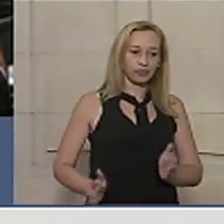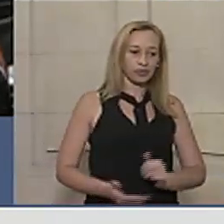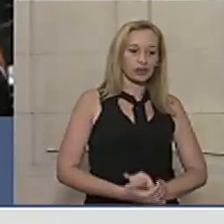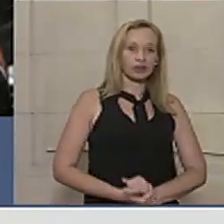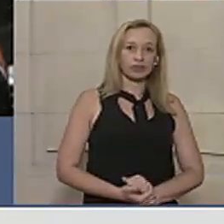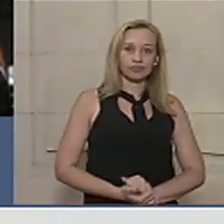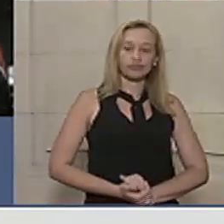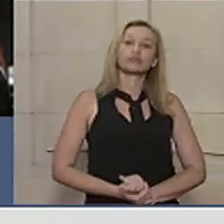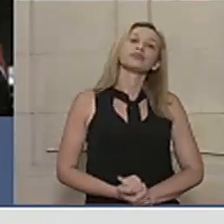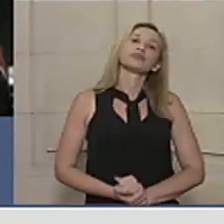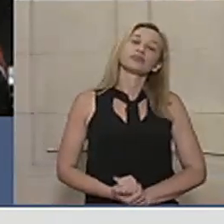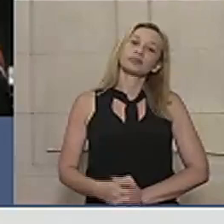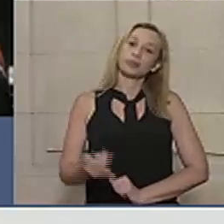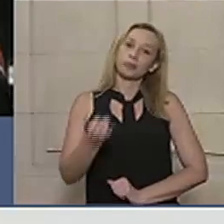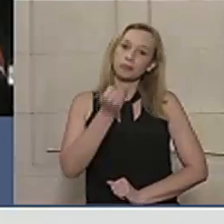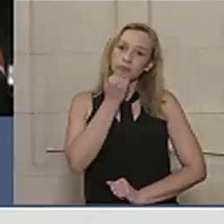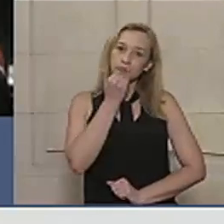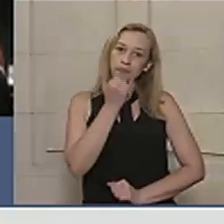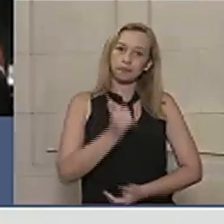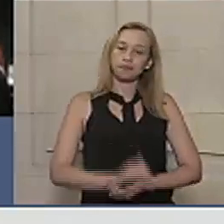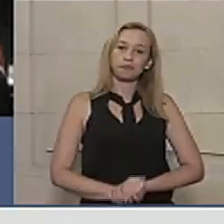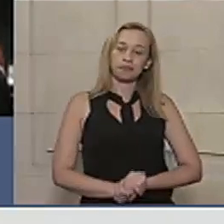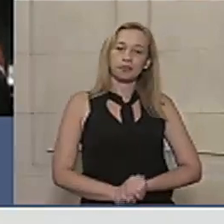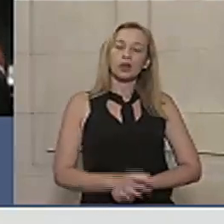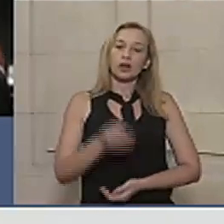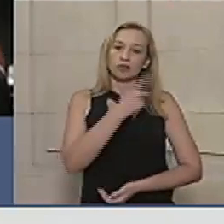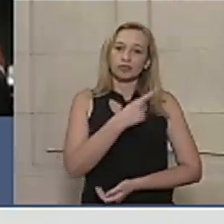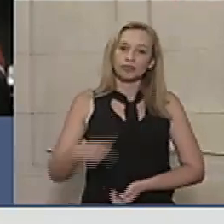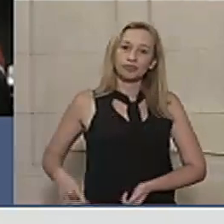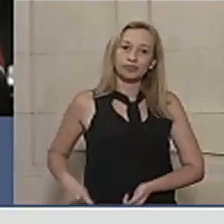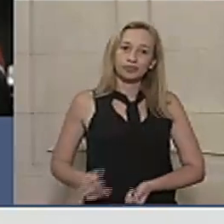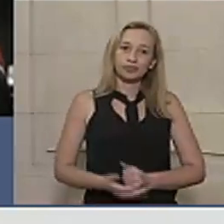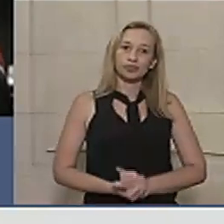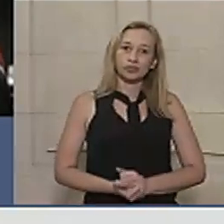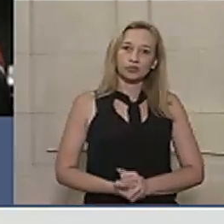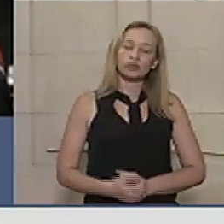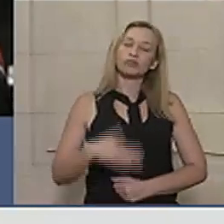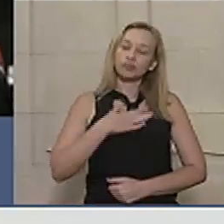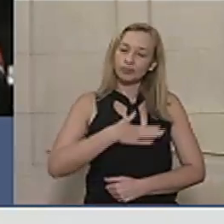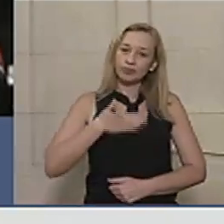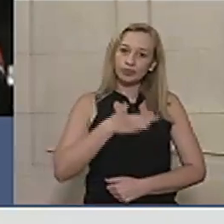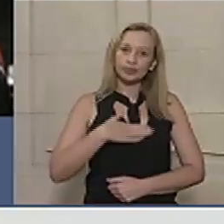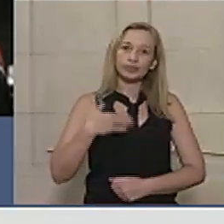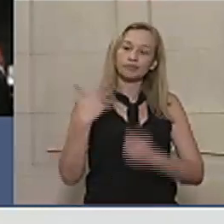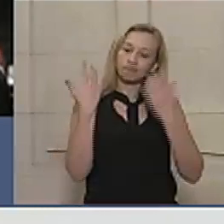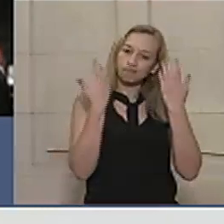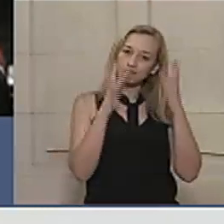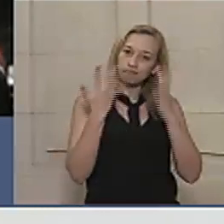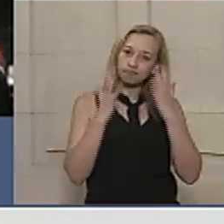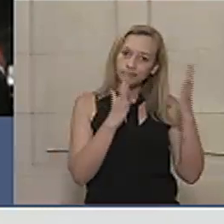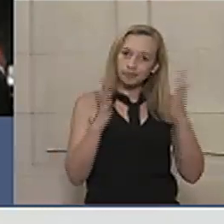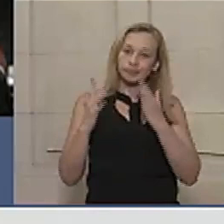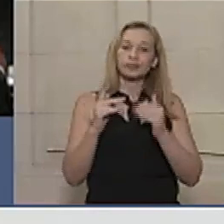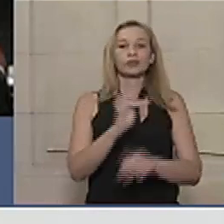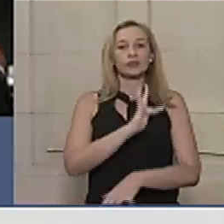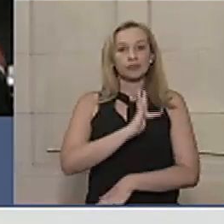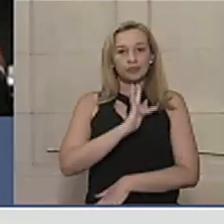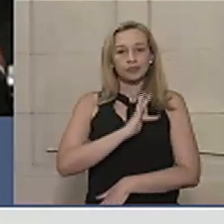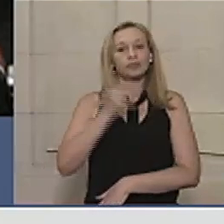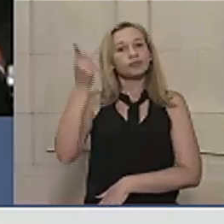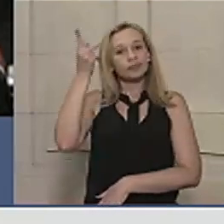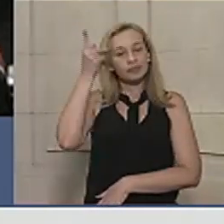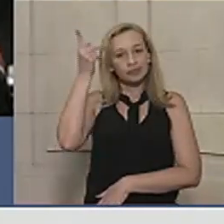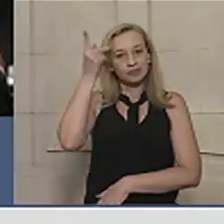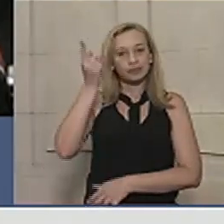Pela ordem, presidente. Perdão. Sobre a pauta, doutor. Presidente, eu gostaria de parabenizar a polícia de São